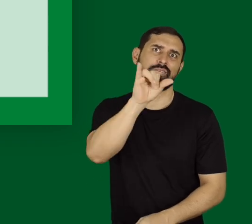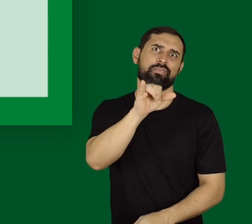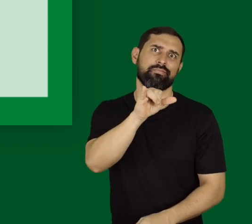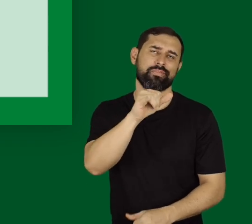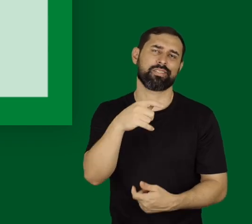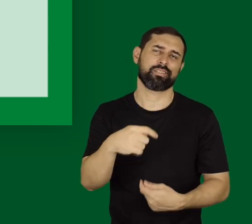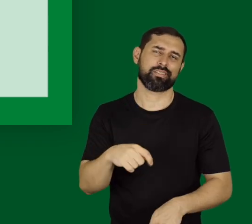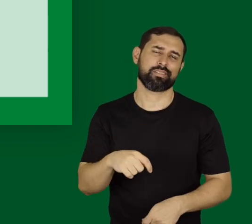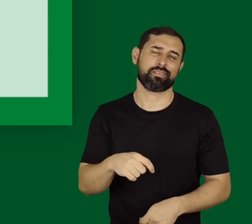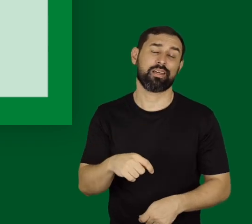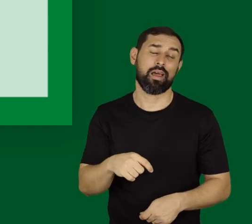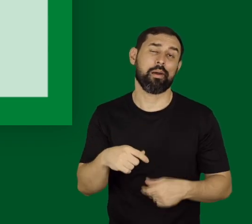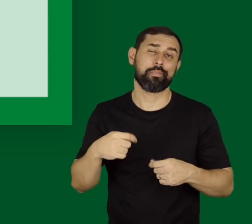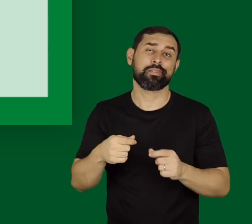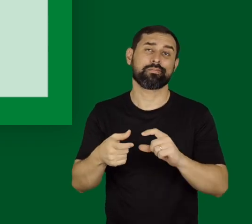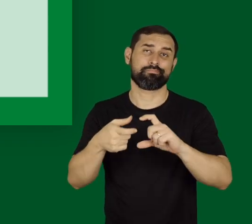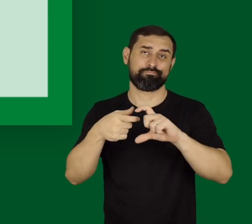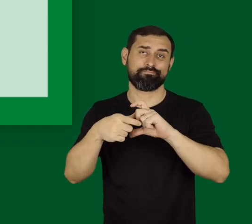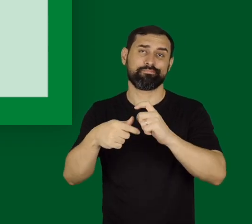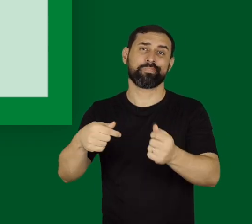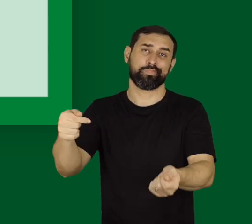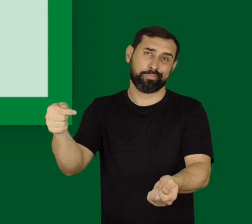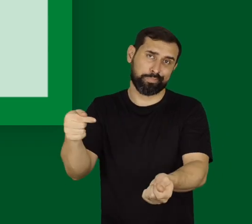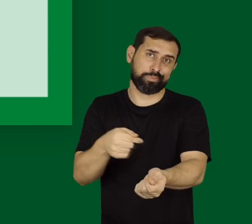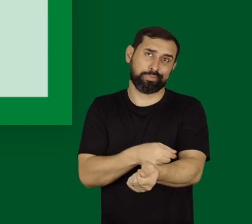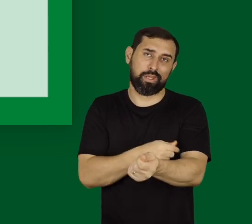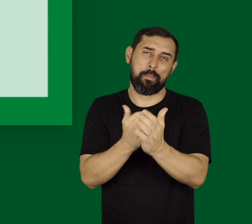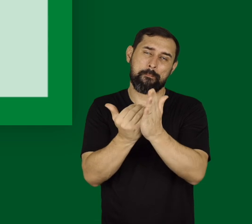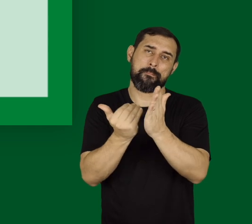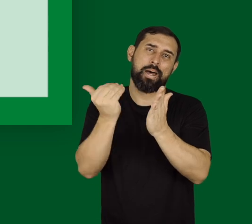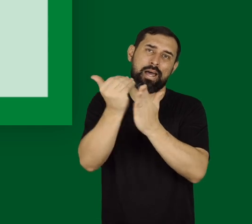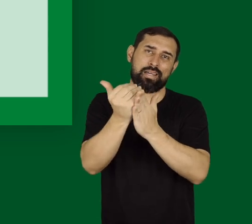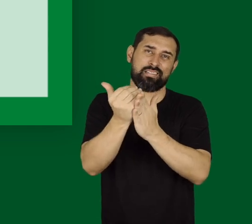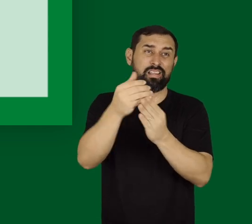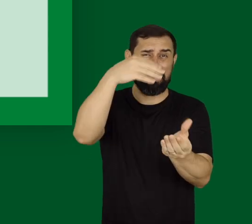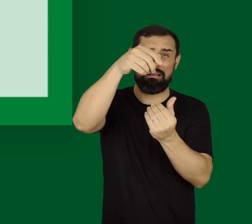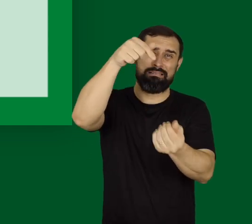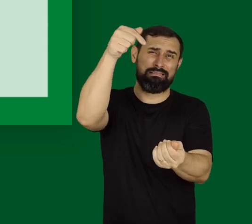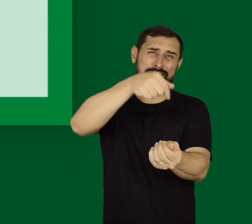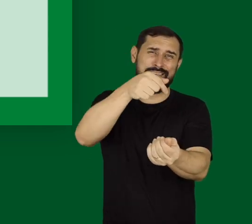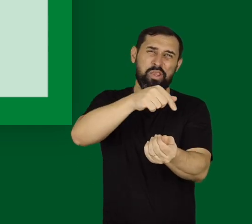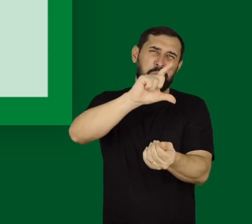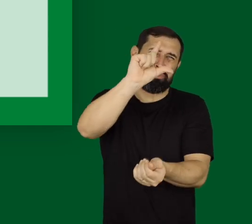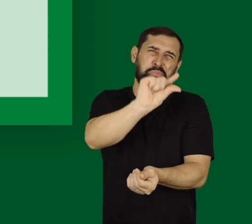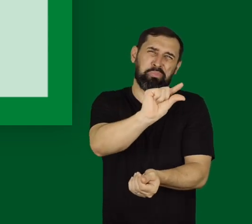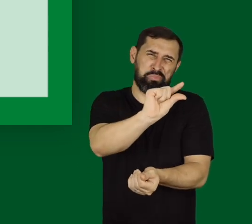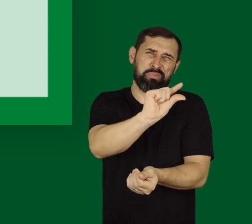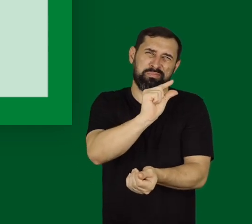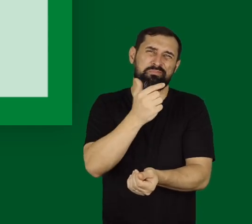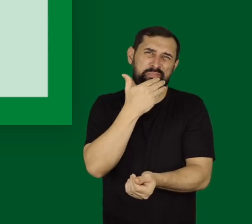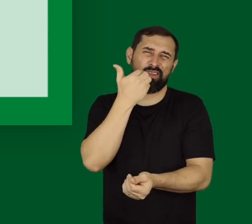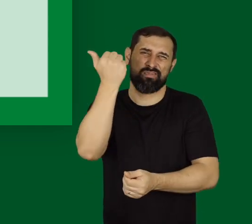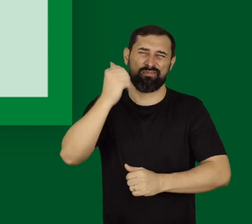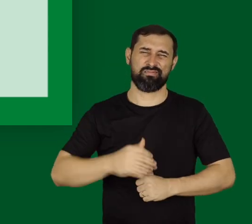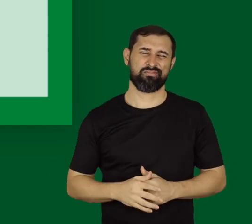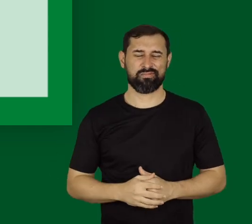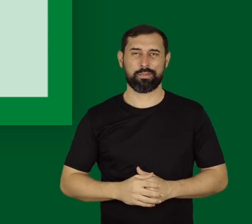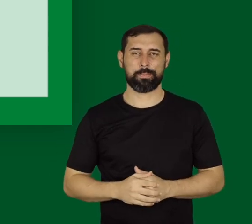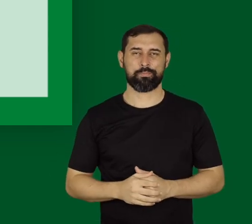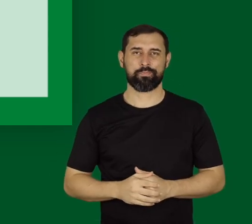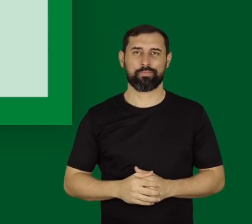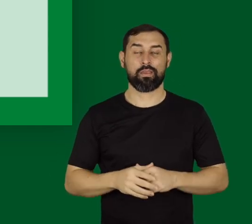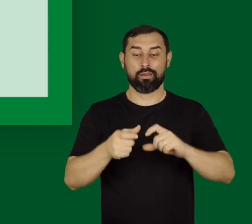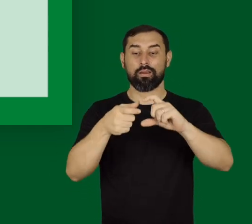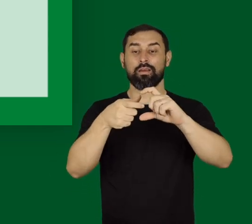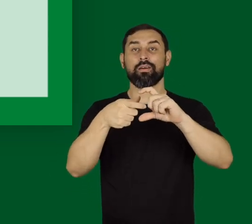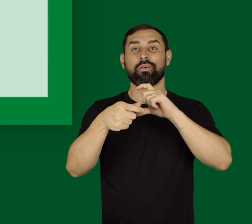caso, esse paciente vai precisar mais de droga vasoativa do que de líquido, né, numa situação dessa. Qual é